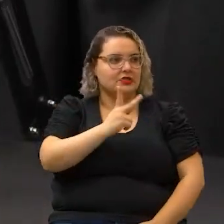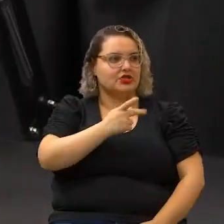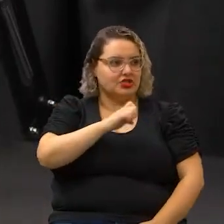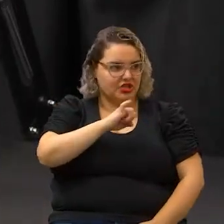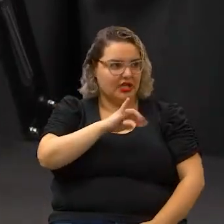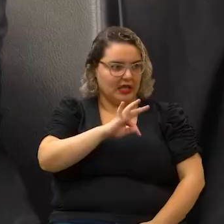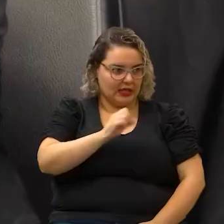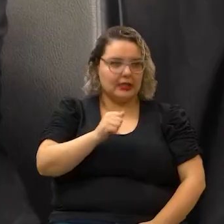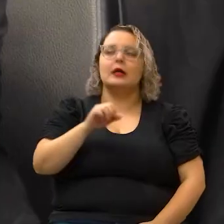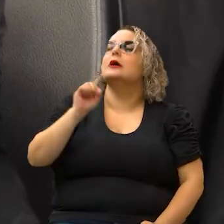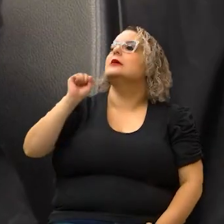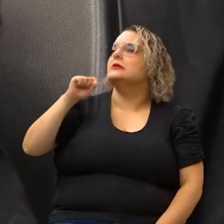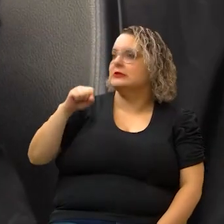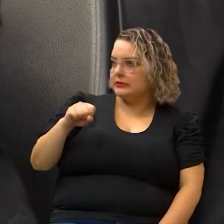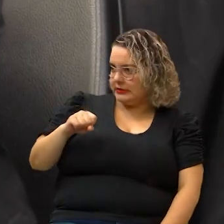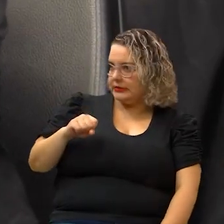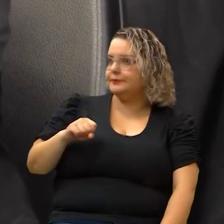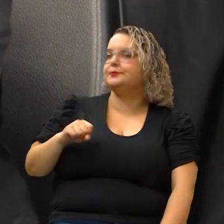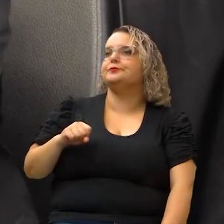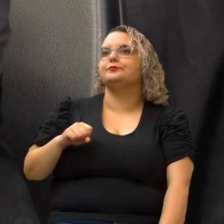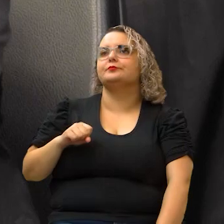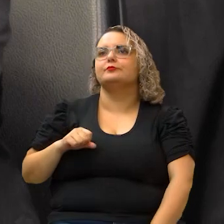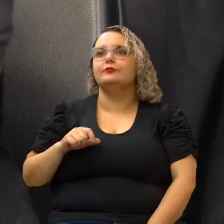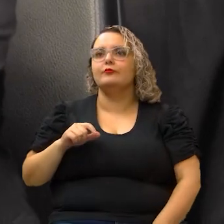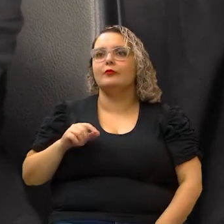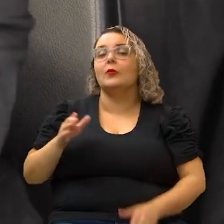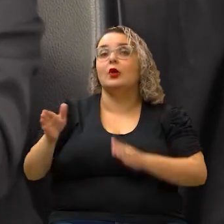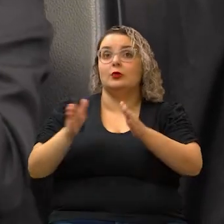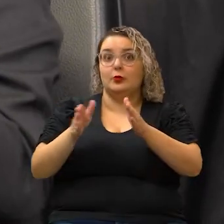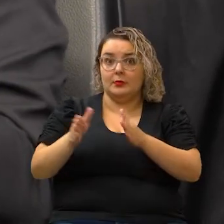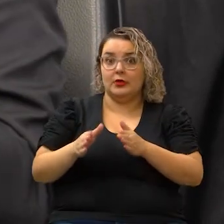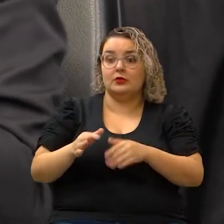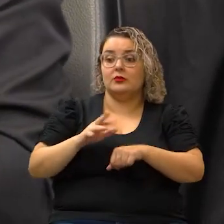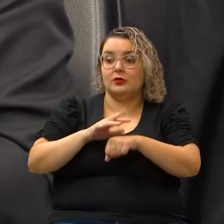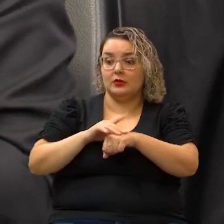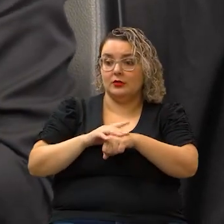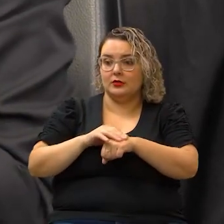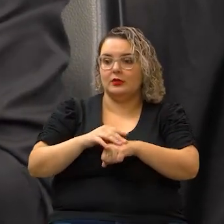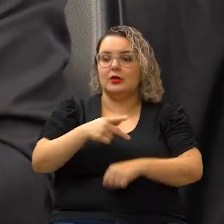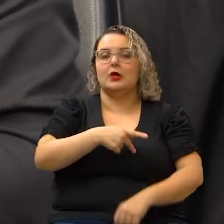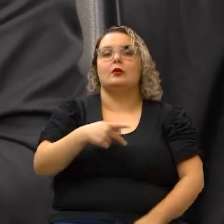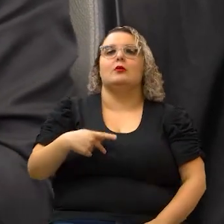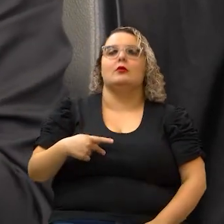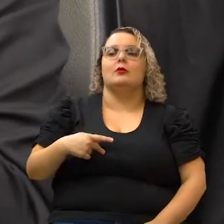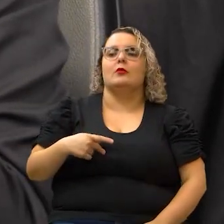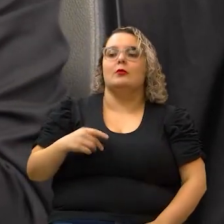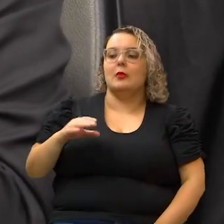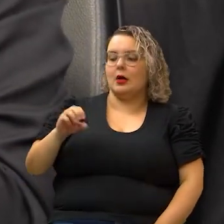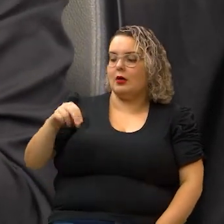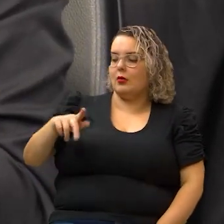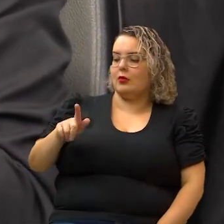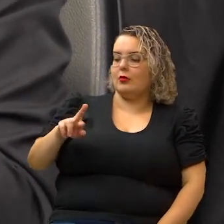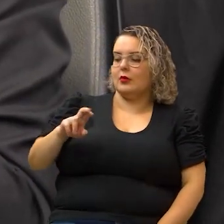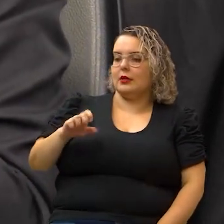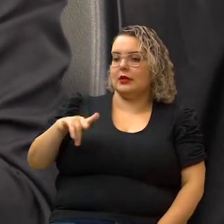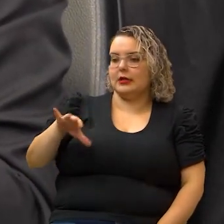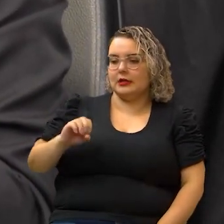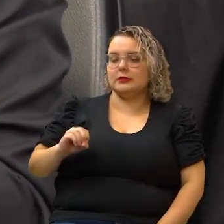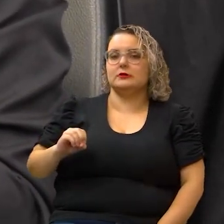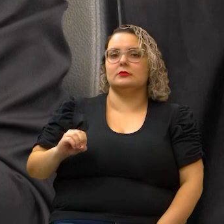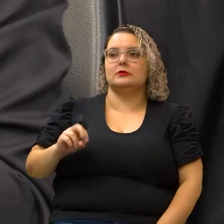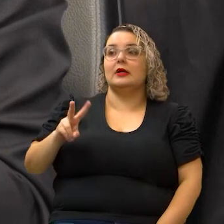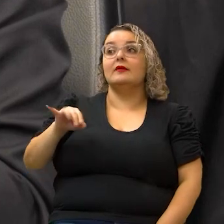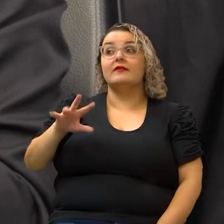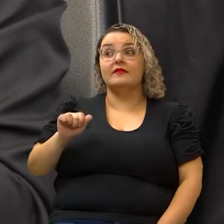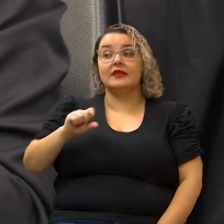é isso? Isso. Então, logo no período que eu fiquei doente, eu estava pastoreando uma congregação aqui na